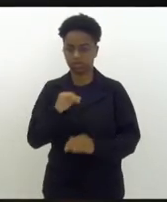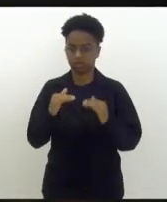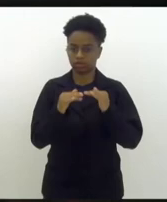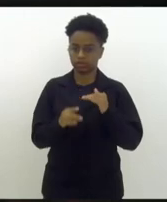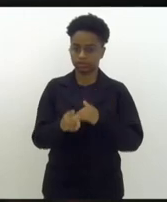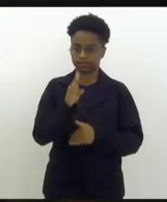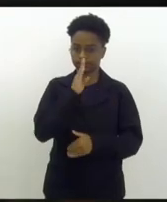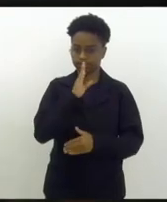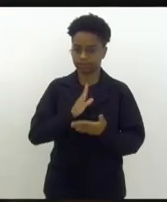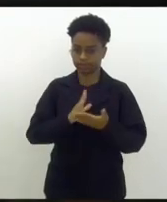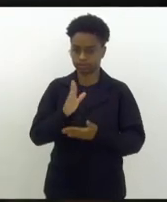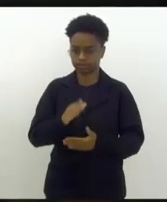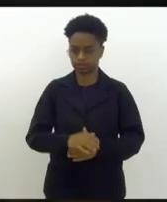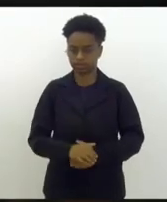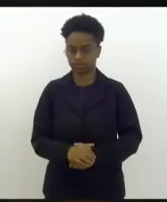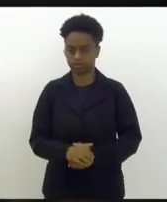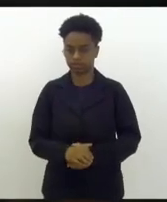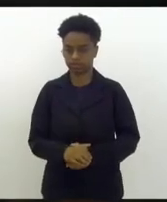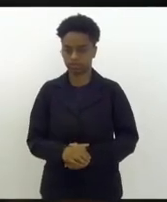aprovado